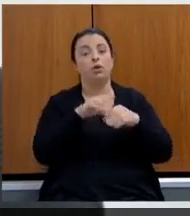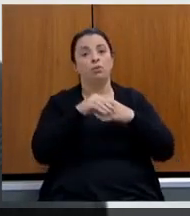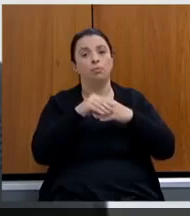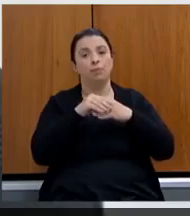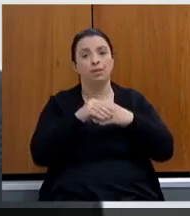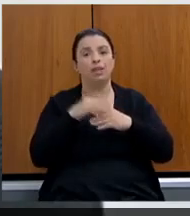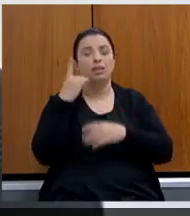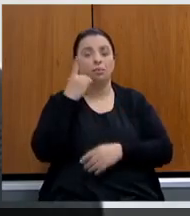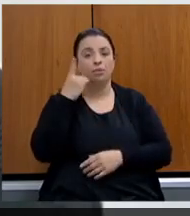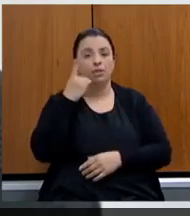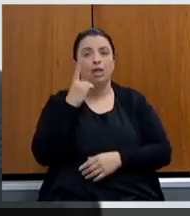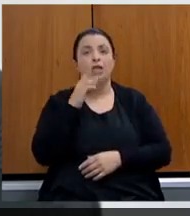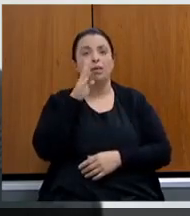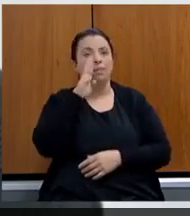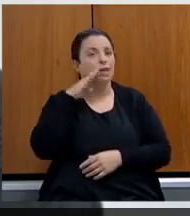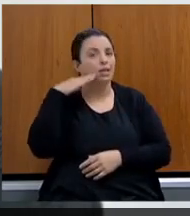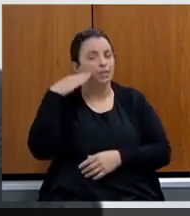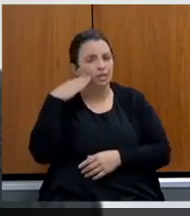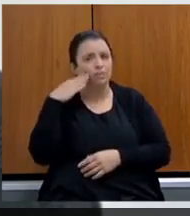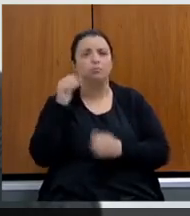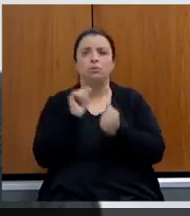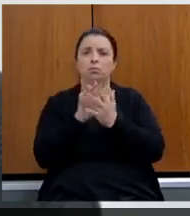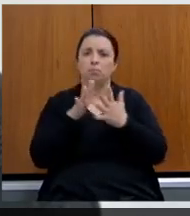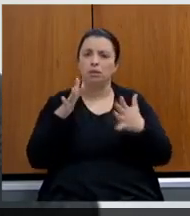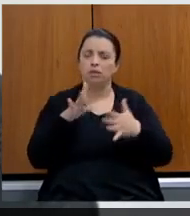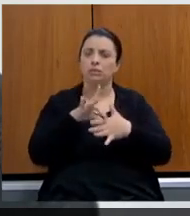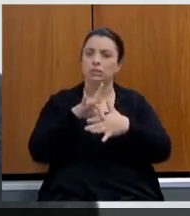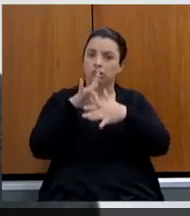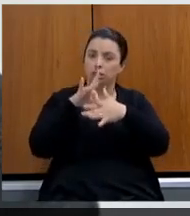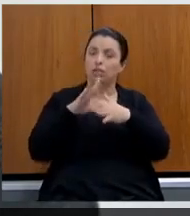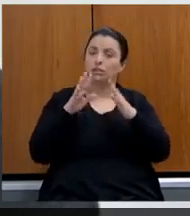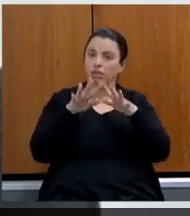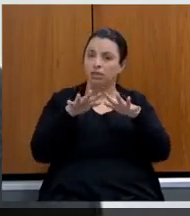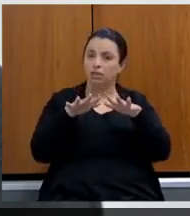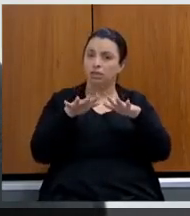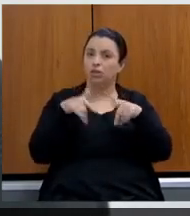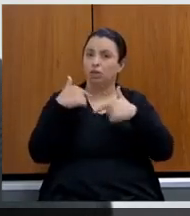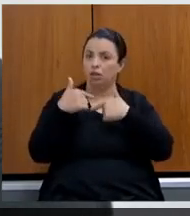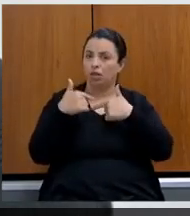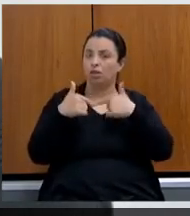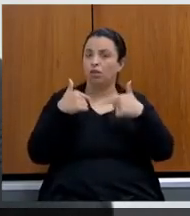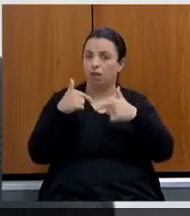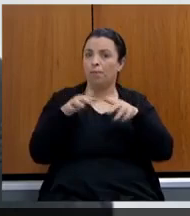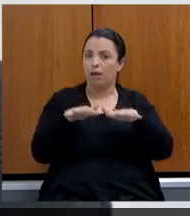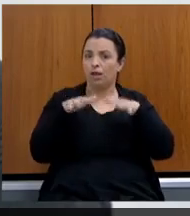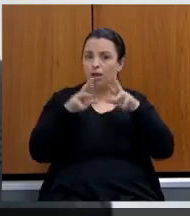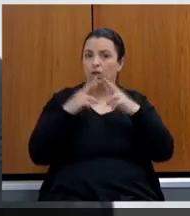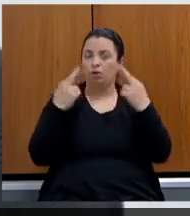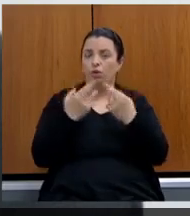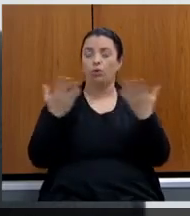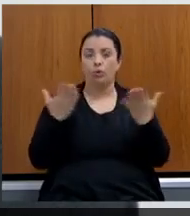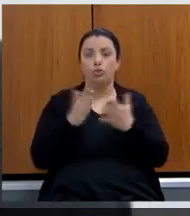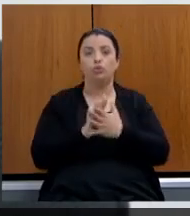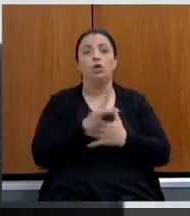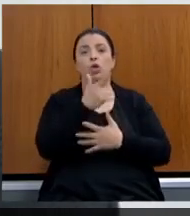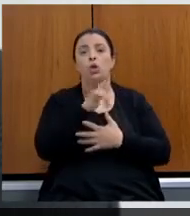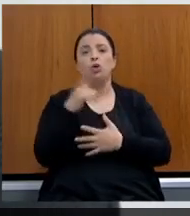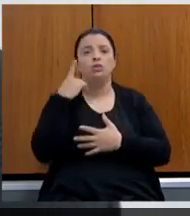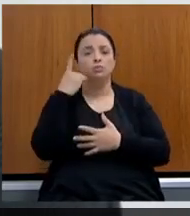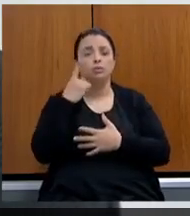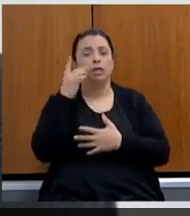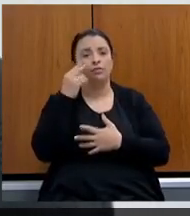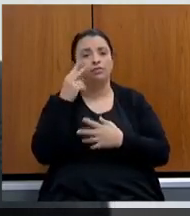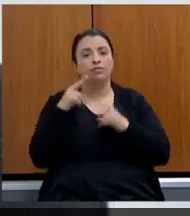pequena pela brilhante Condução do trabalho até então e cumprimentar todos os demais deputados aí virtuais e